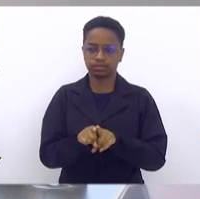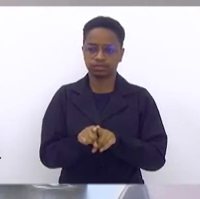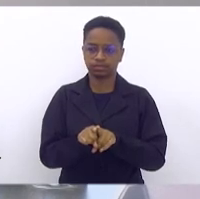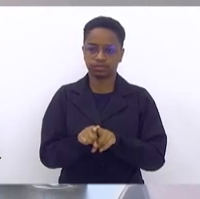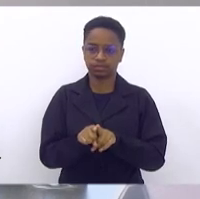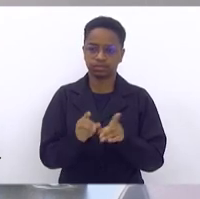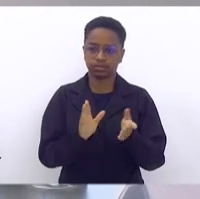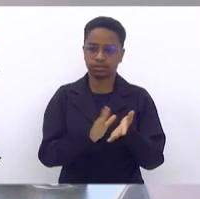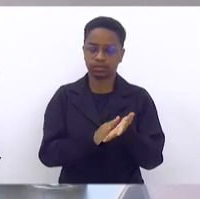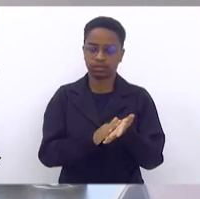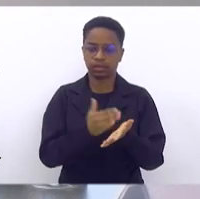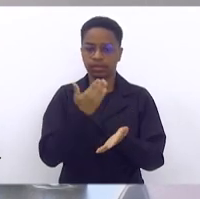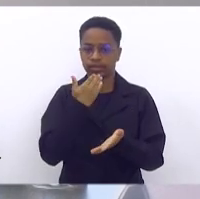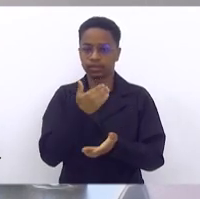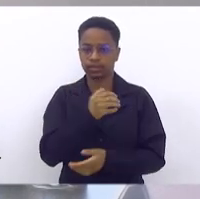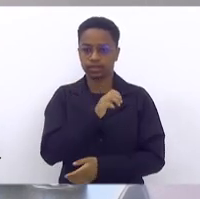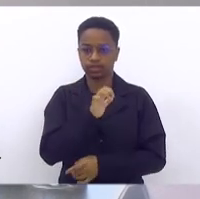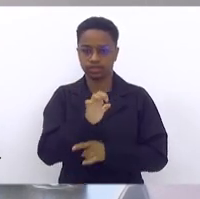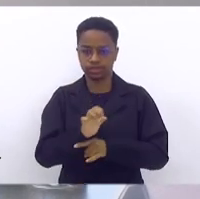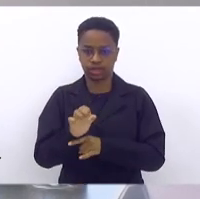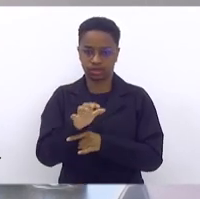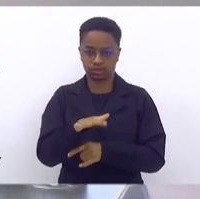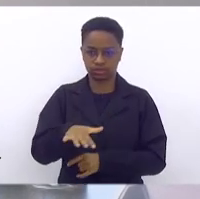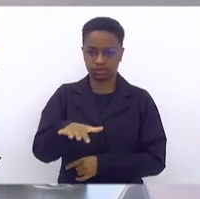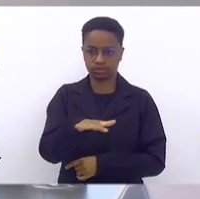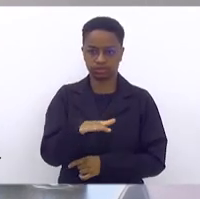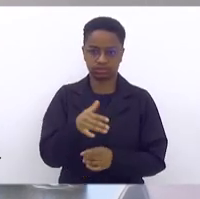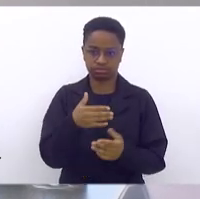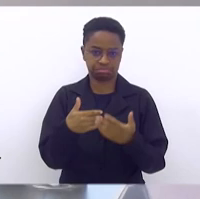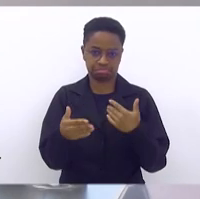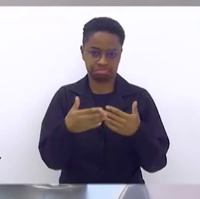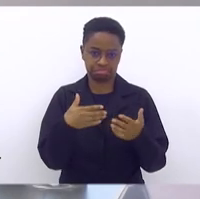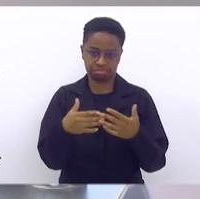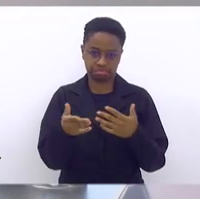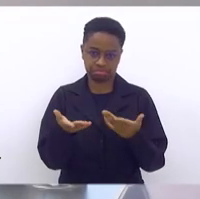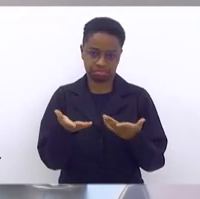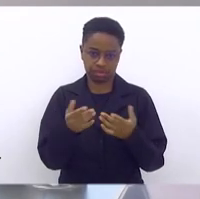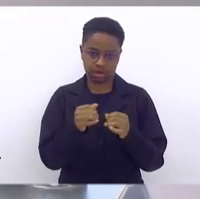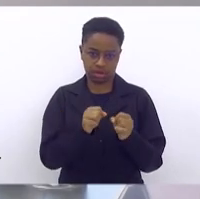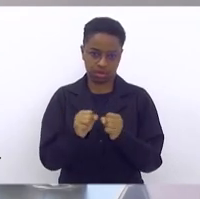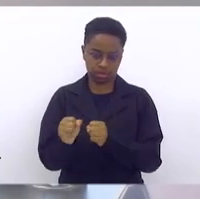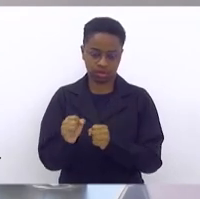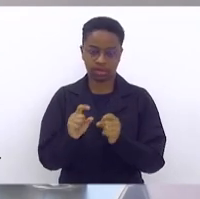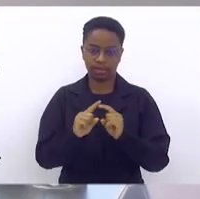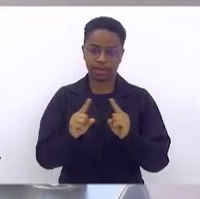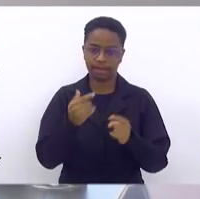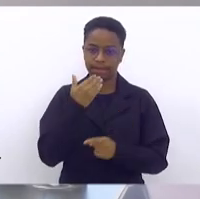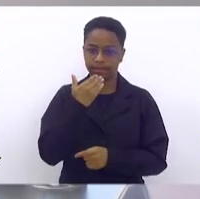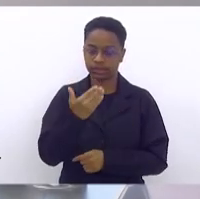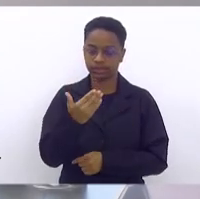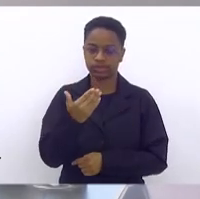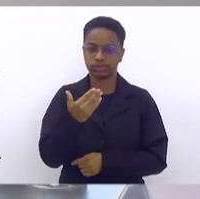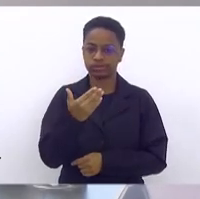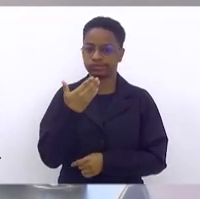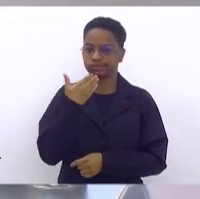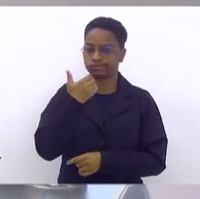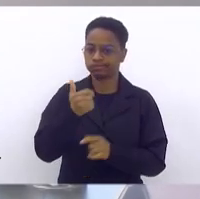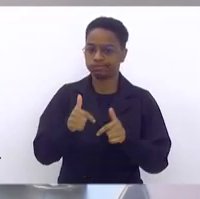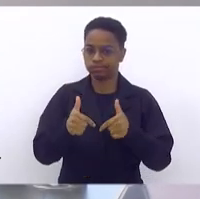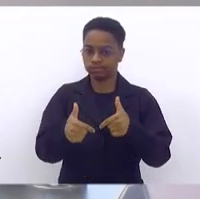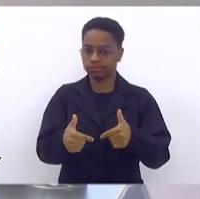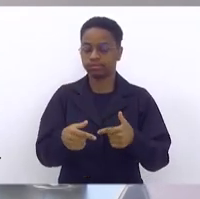cobrar do Estado como um todo, né, qualquer que seja o poder, mais efetividade, seria